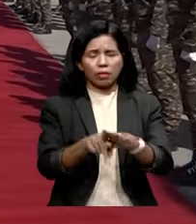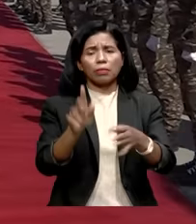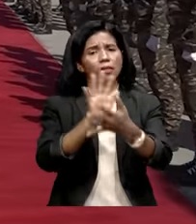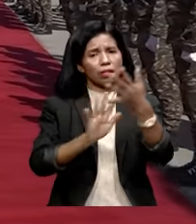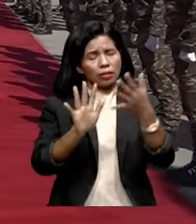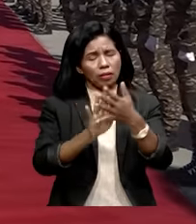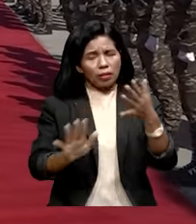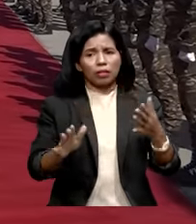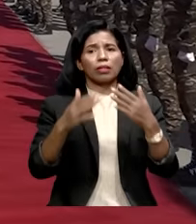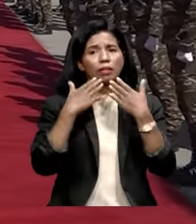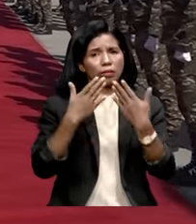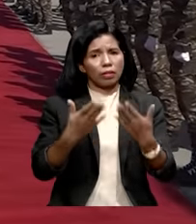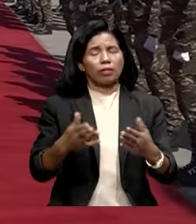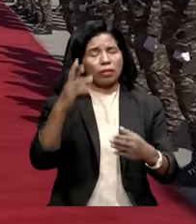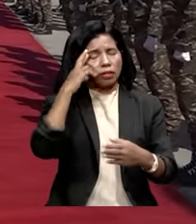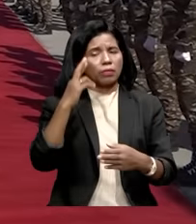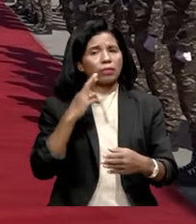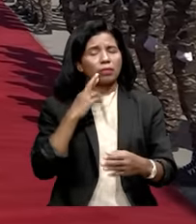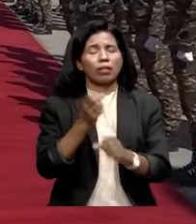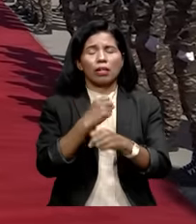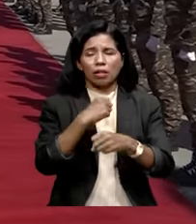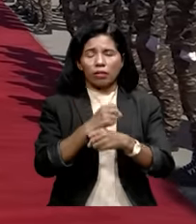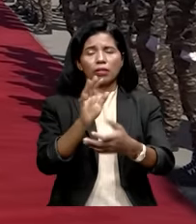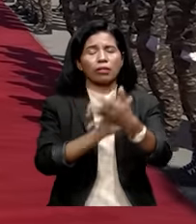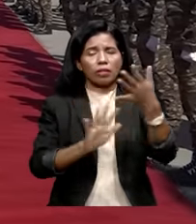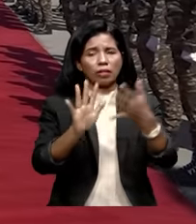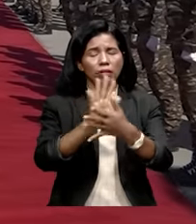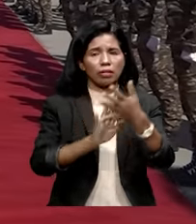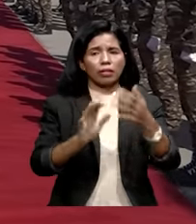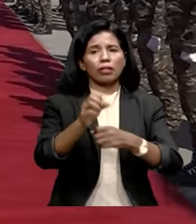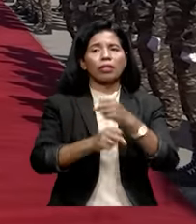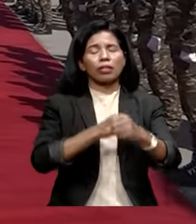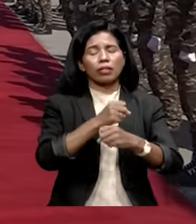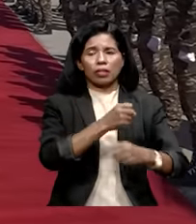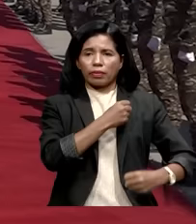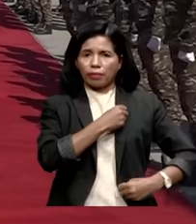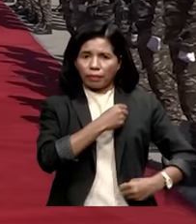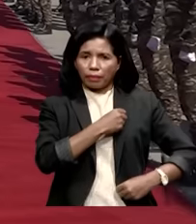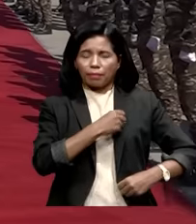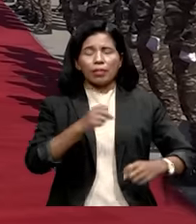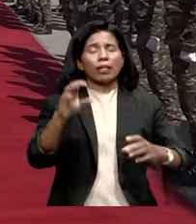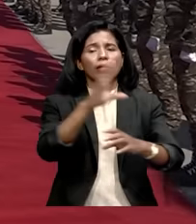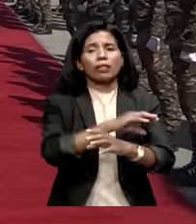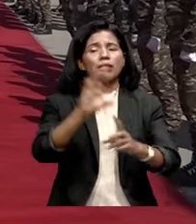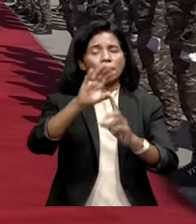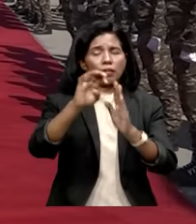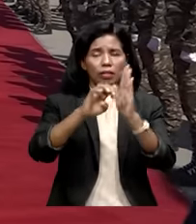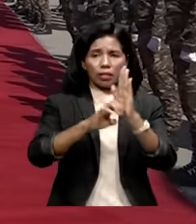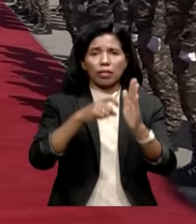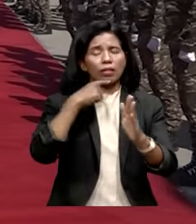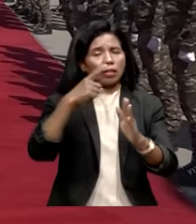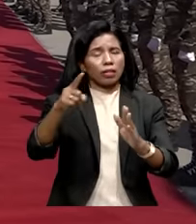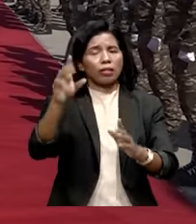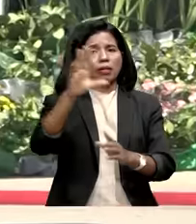né, não é obrigado a Mazorta, mas presidir fale cerimônia aniversário falentil, né. A foi em cerimônia ser festado a Teten, se o governo, na